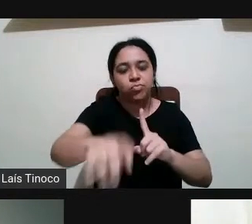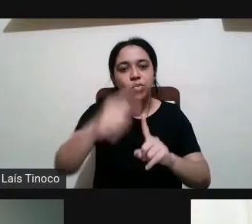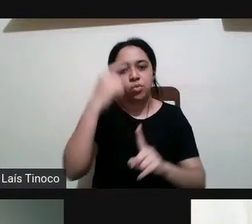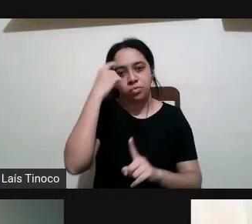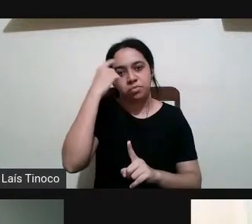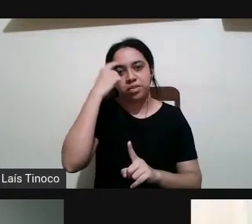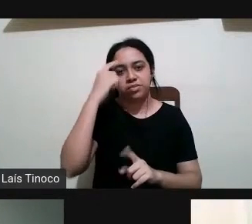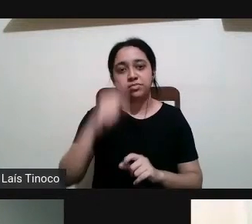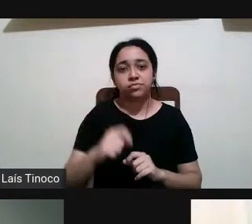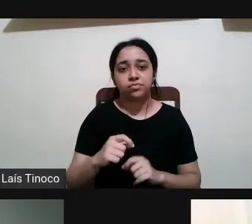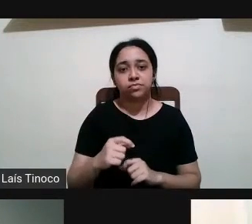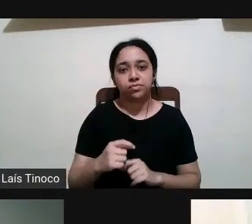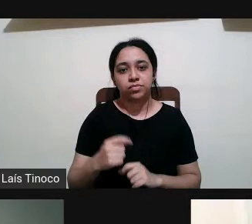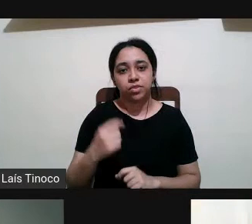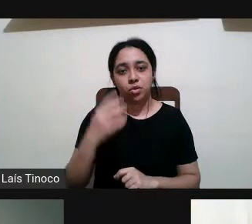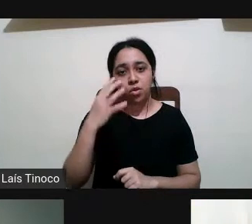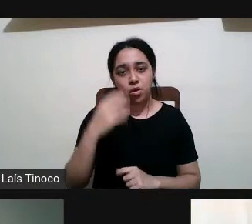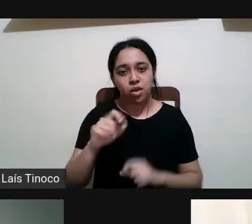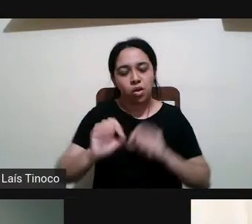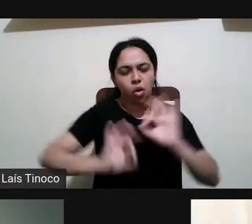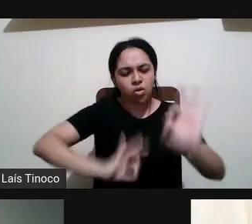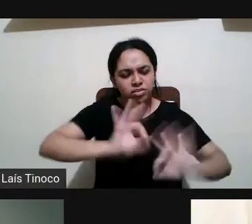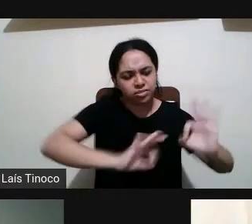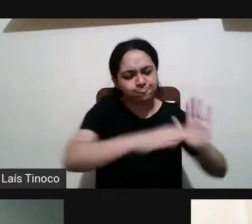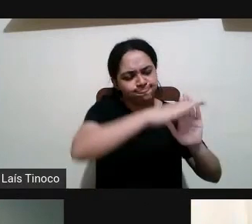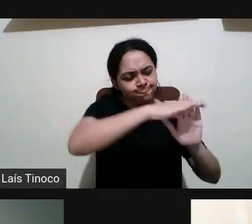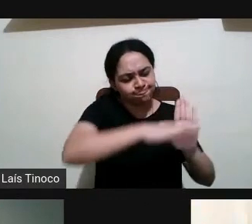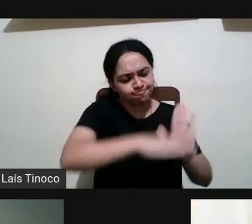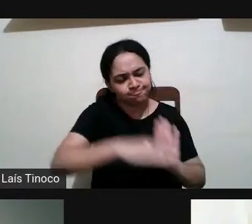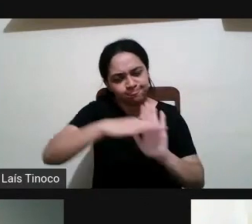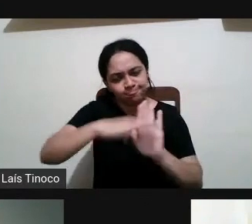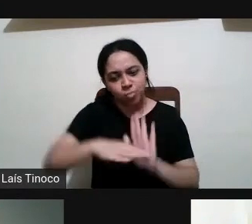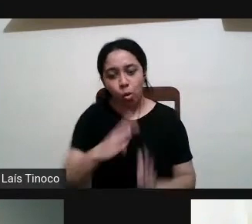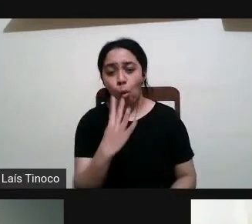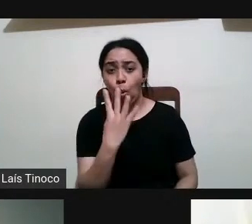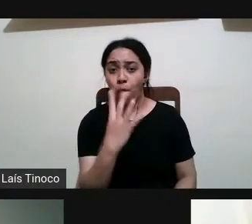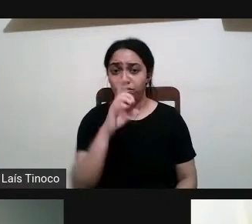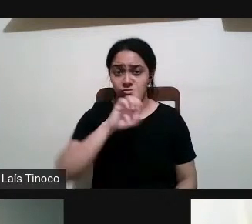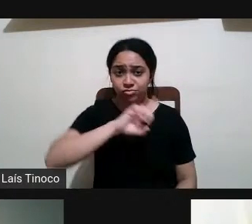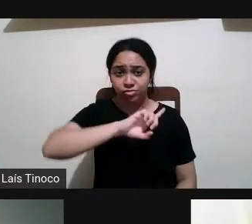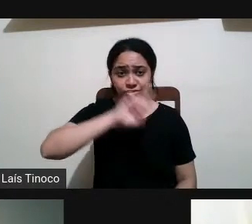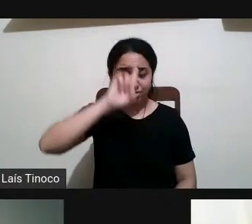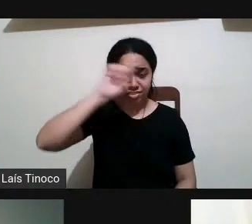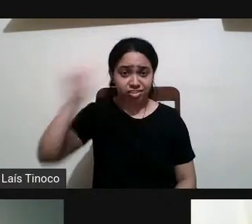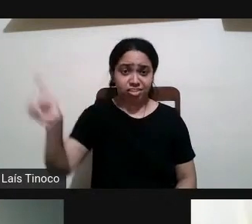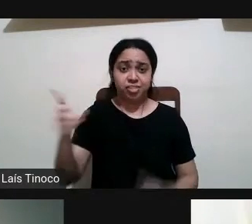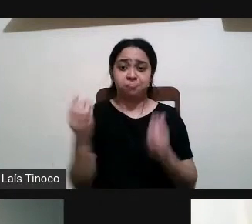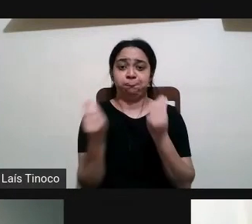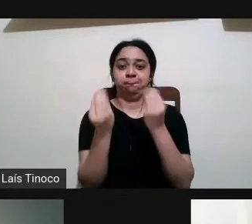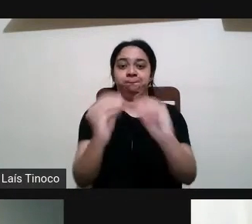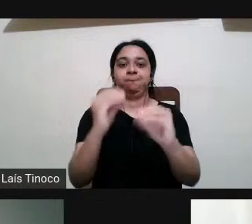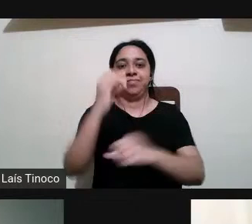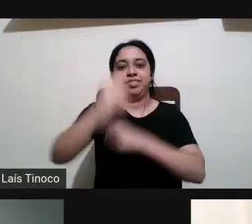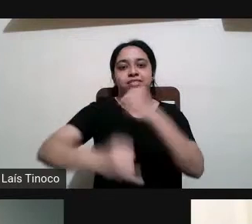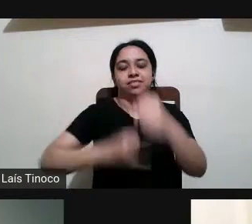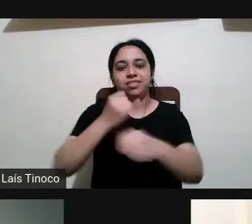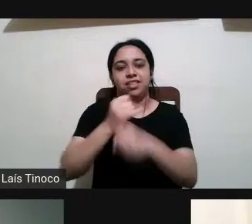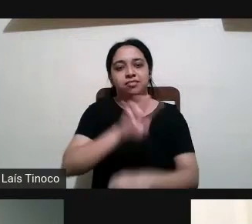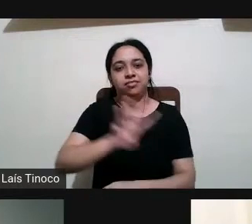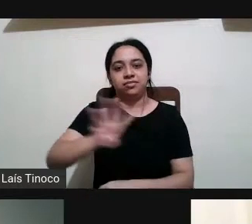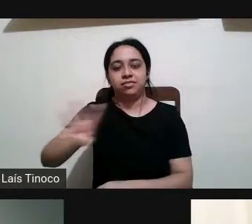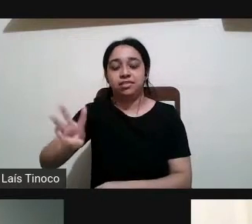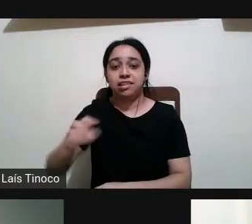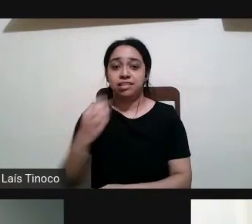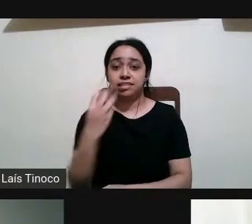evento foi idealizado em 4 dias, fizemos uma programação, inserimos na internet para vocês, e em 3 semanas